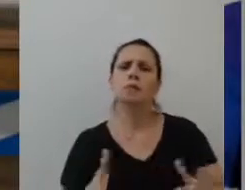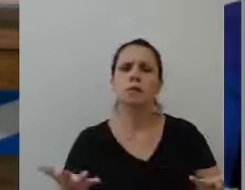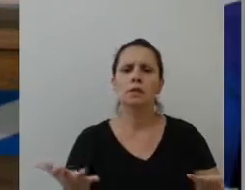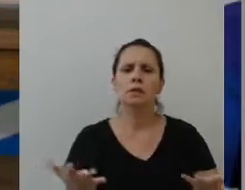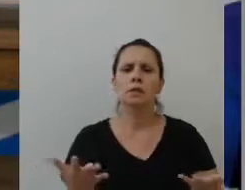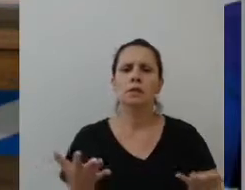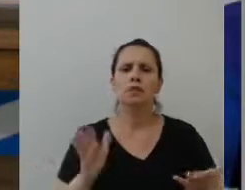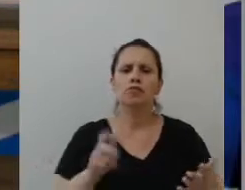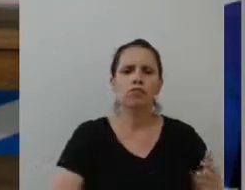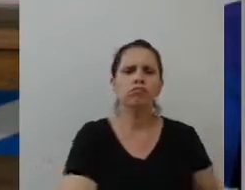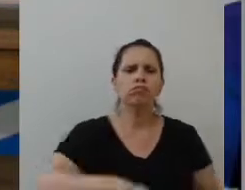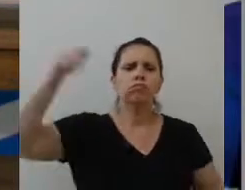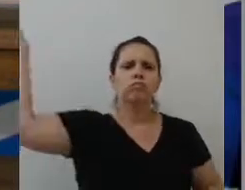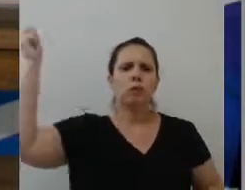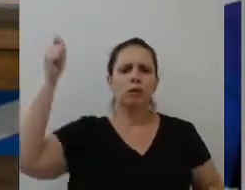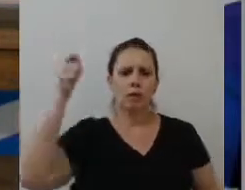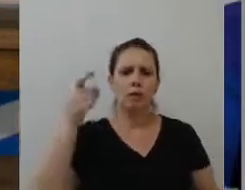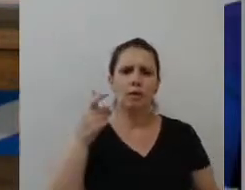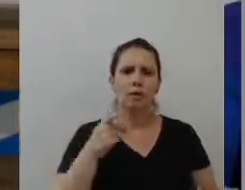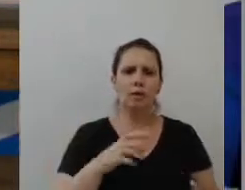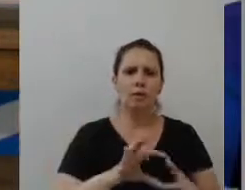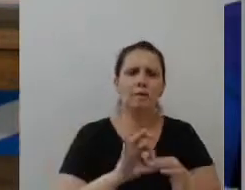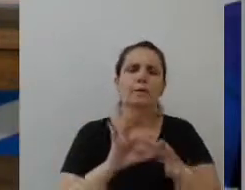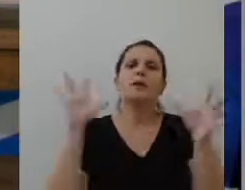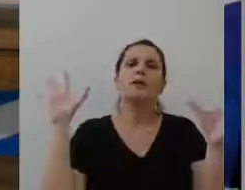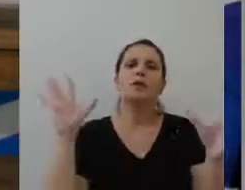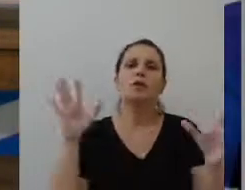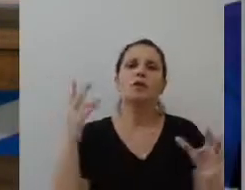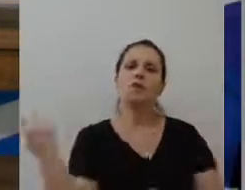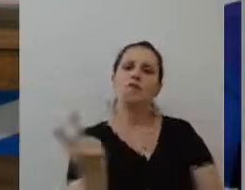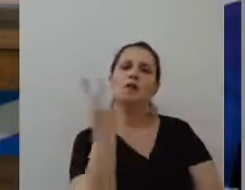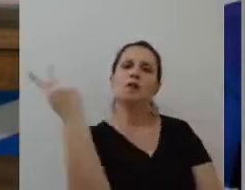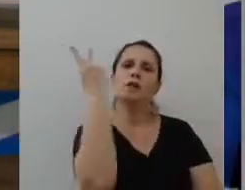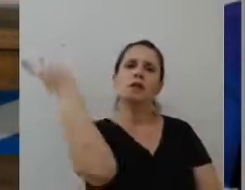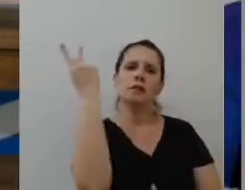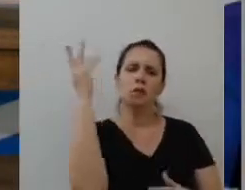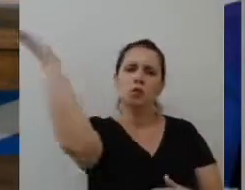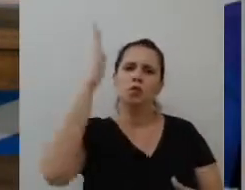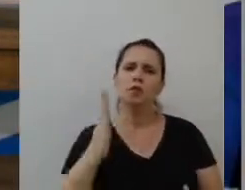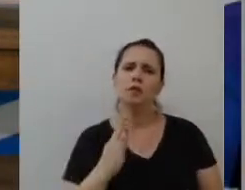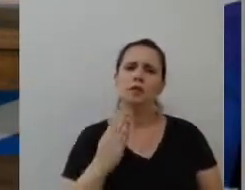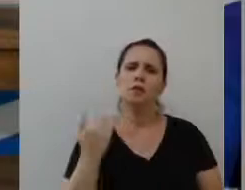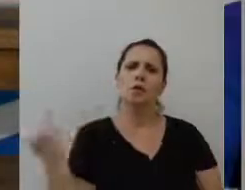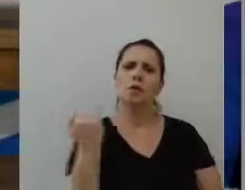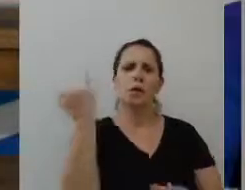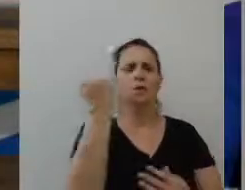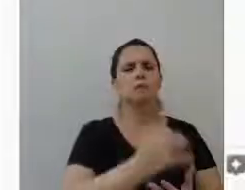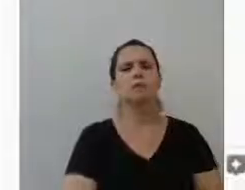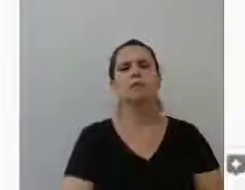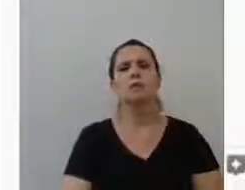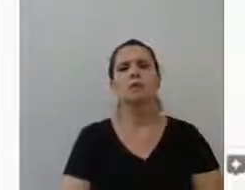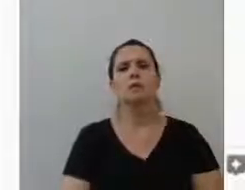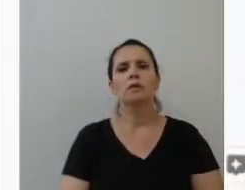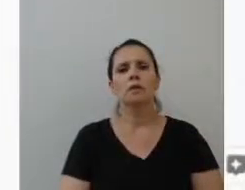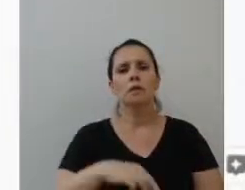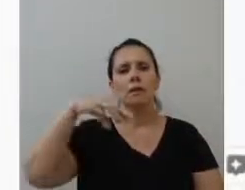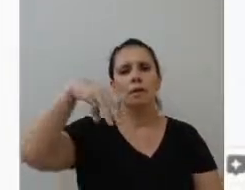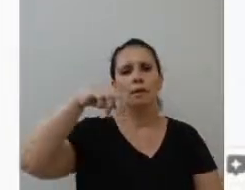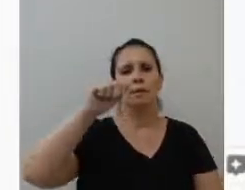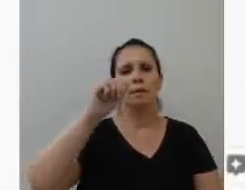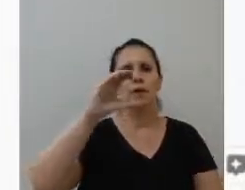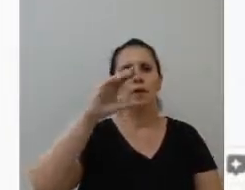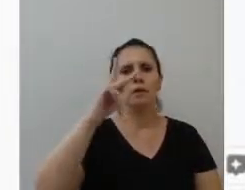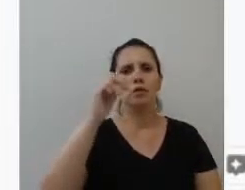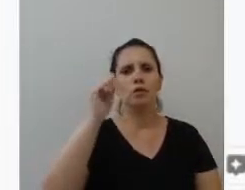tornar independente. Né? Então, essa valorização da pátria e de seus elementos foi uma coisa muito importante, tá bom? Machado de Assis foi